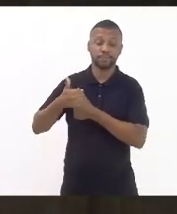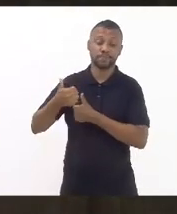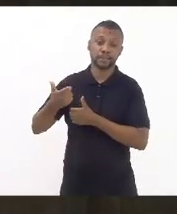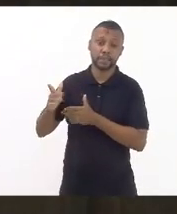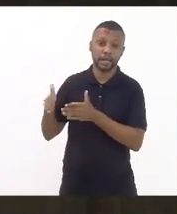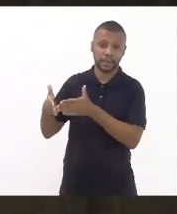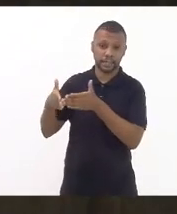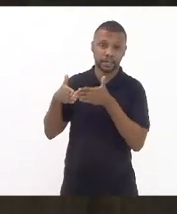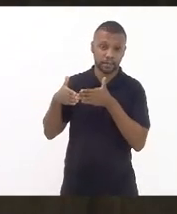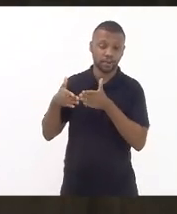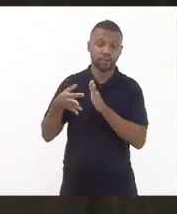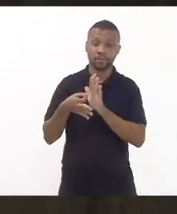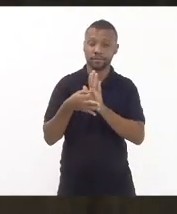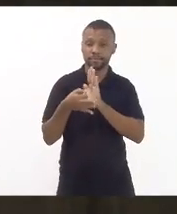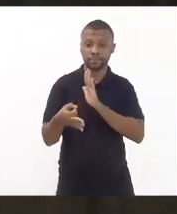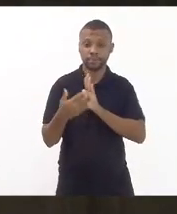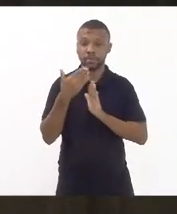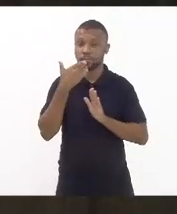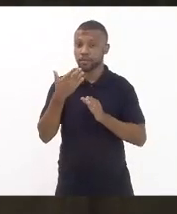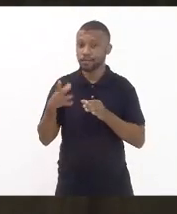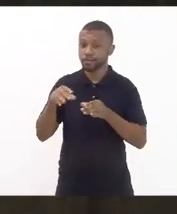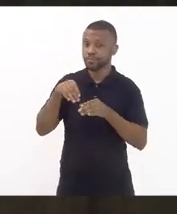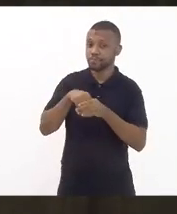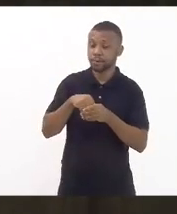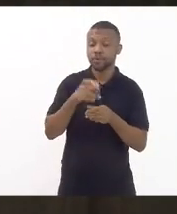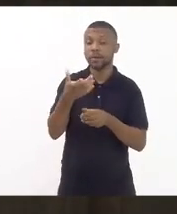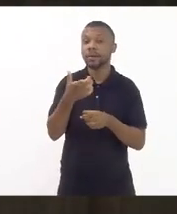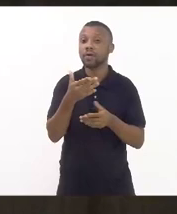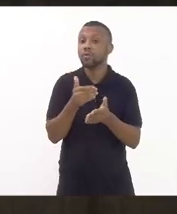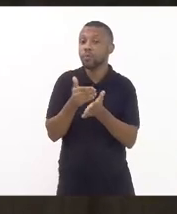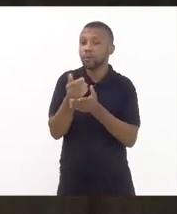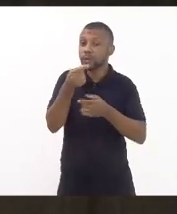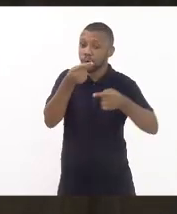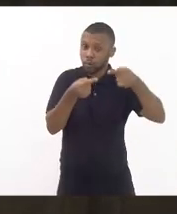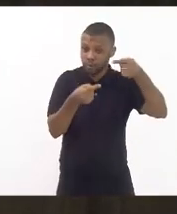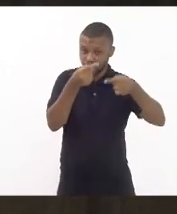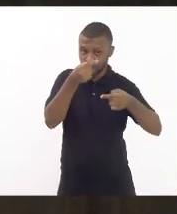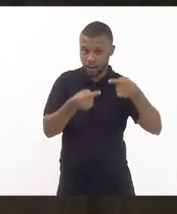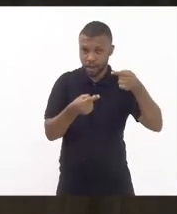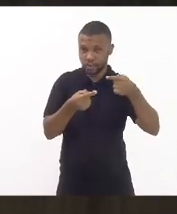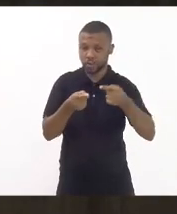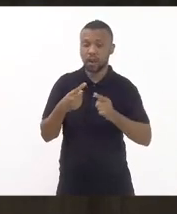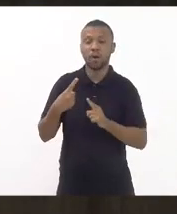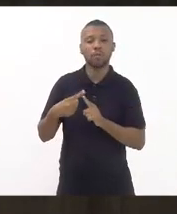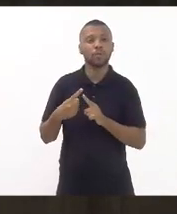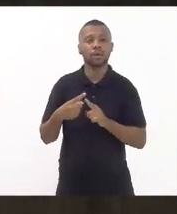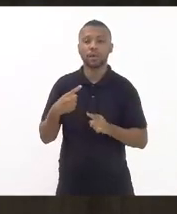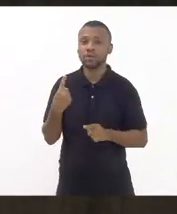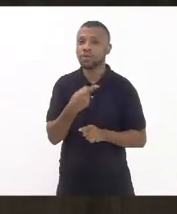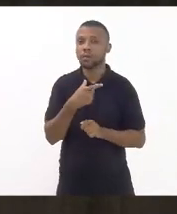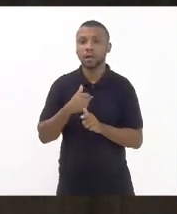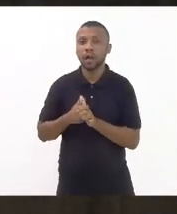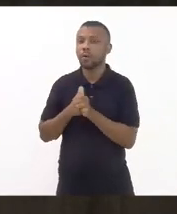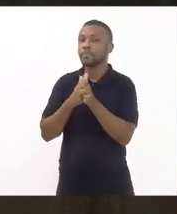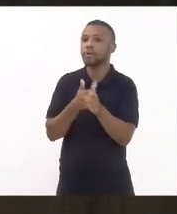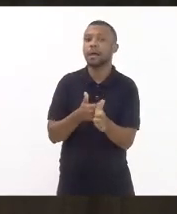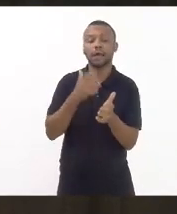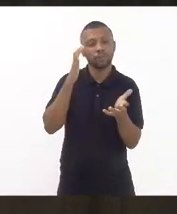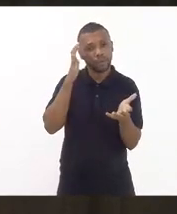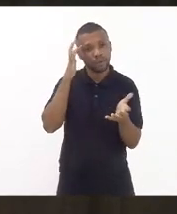que eu incorporei e quero já trazer aqui o debate, que a gente tem acompanhado muito a situação dos